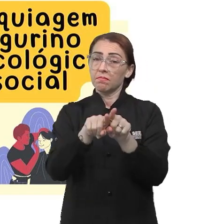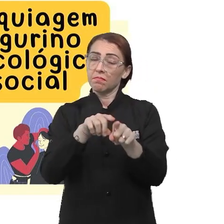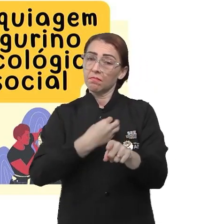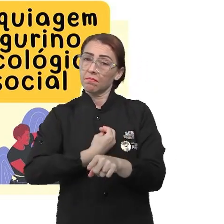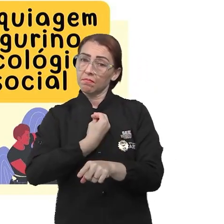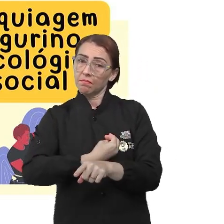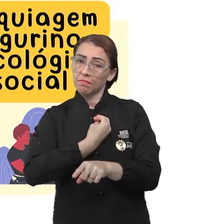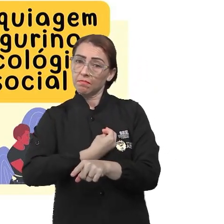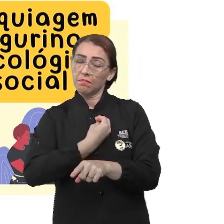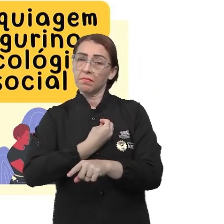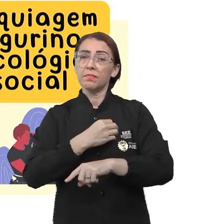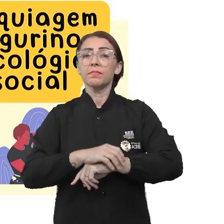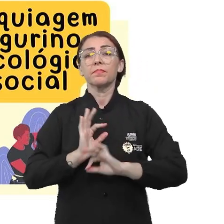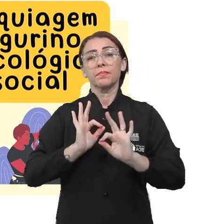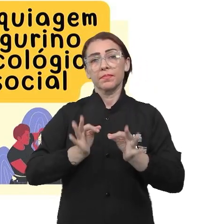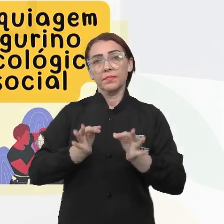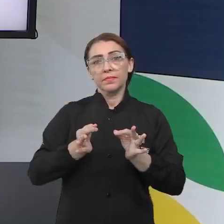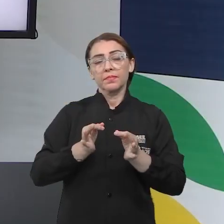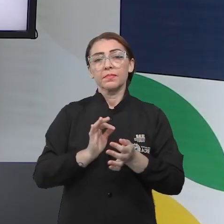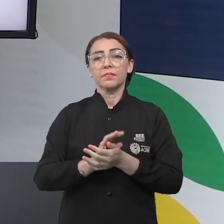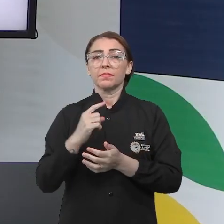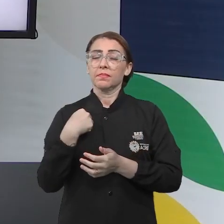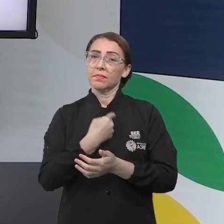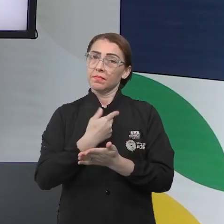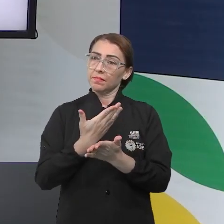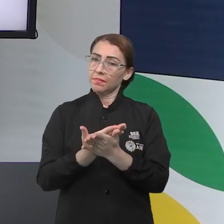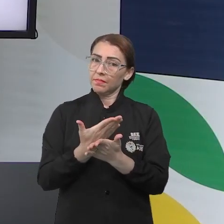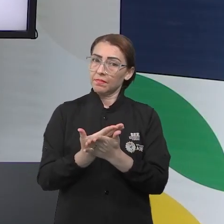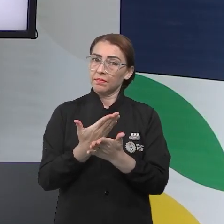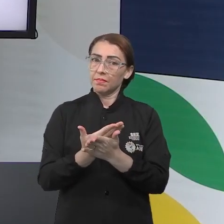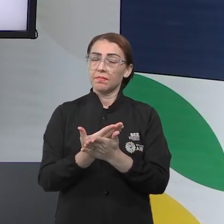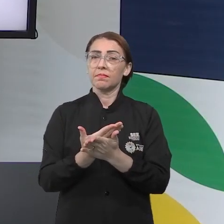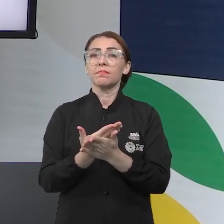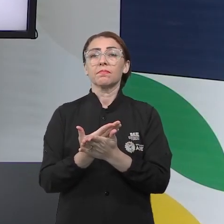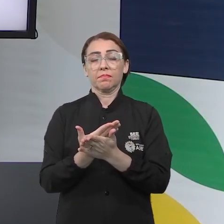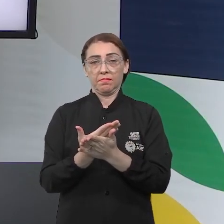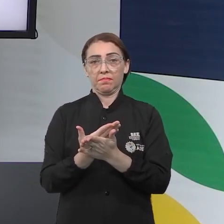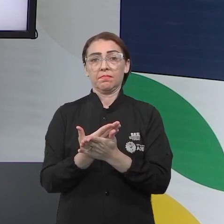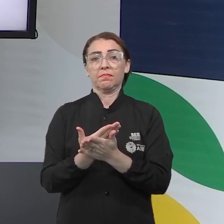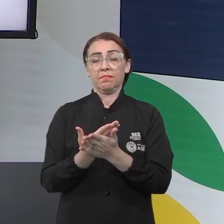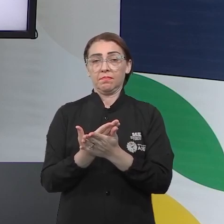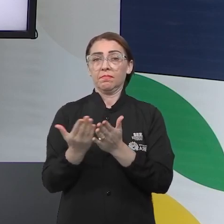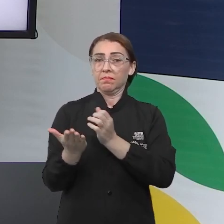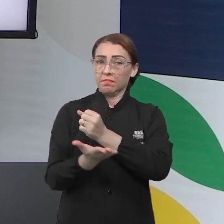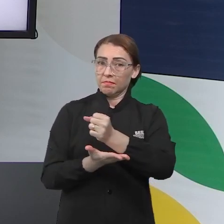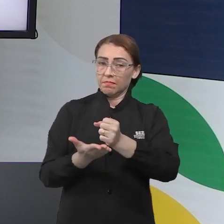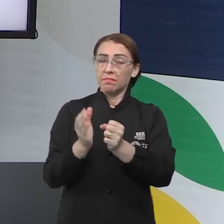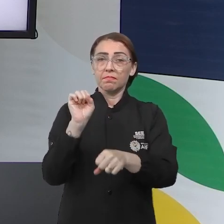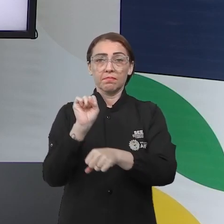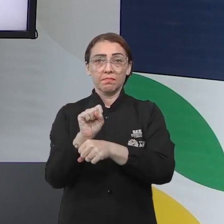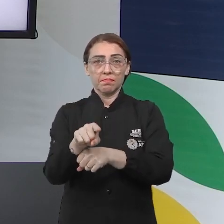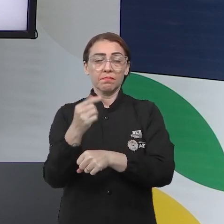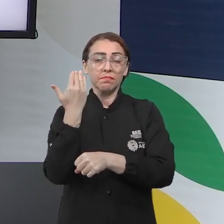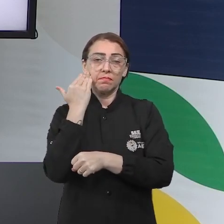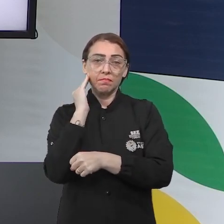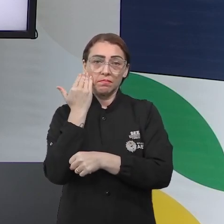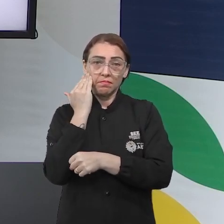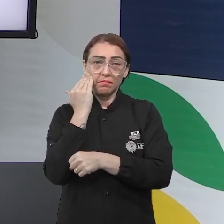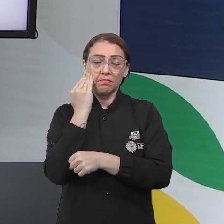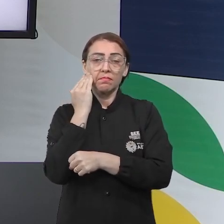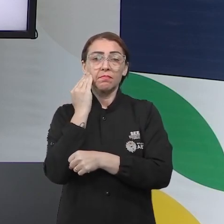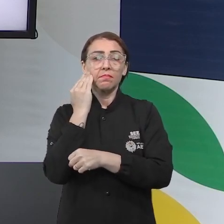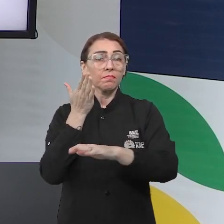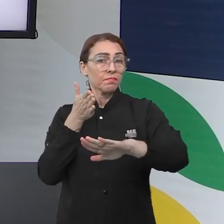personagem veio, certo? A nossa aula, ela é sobre isso, basicamente, espero que vocês tenham entendido.